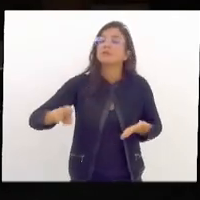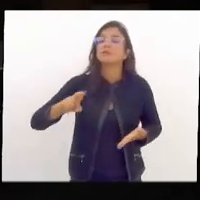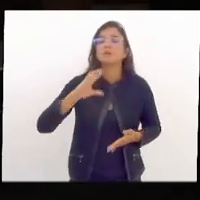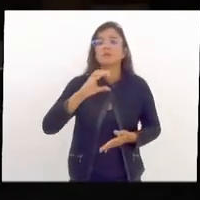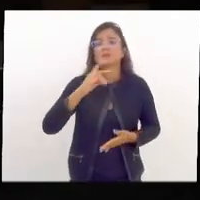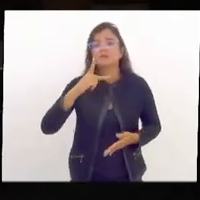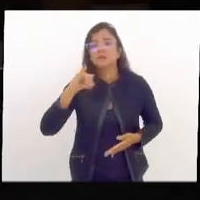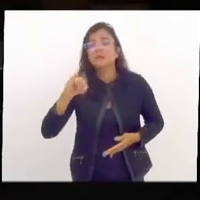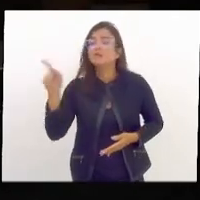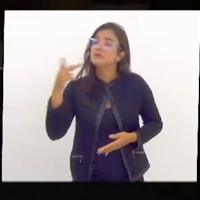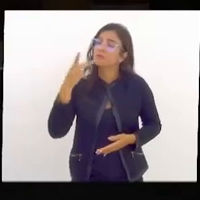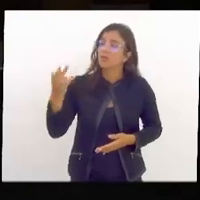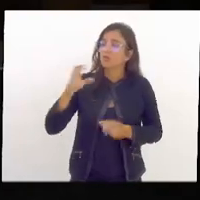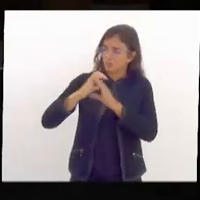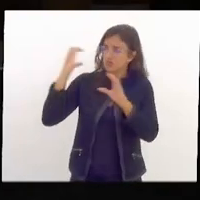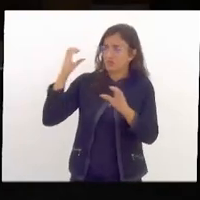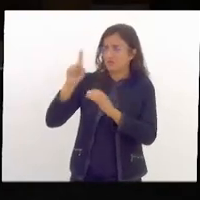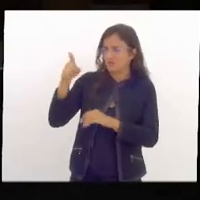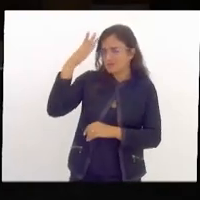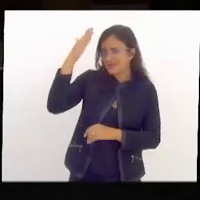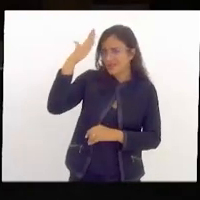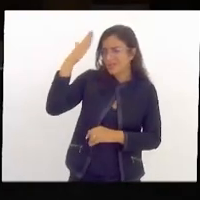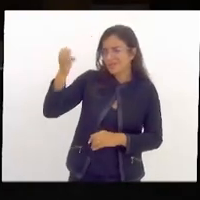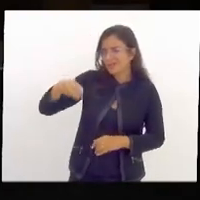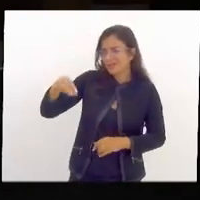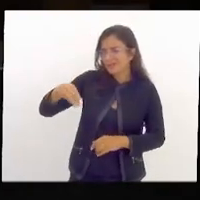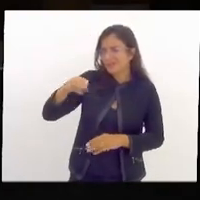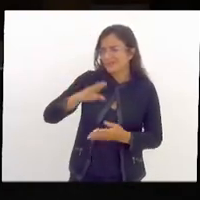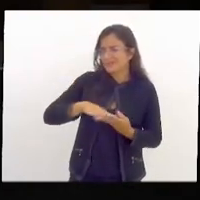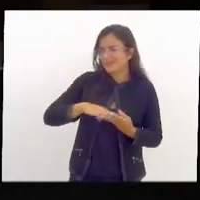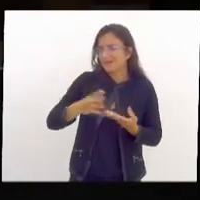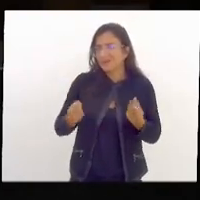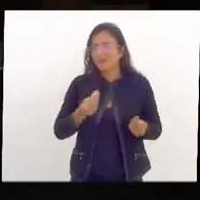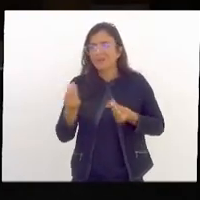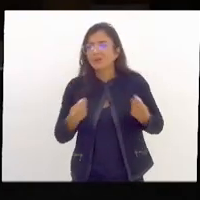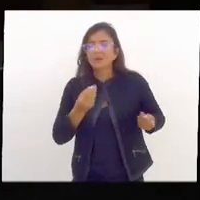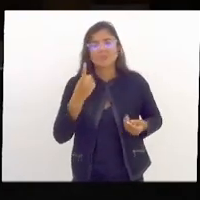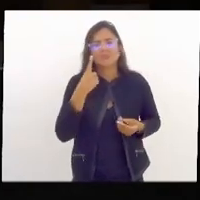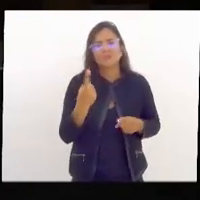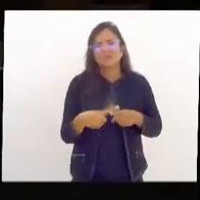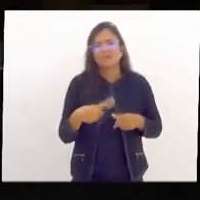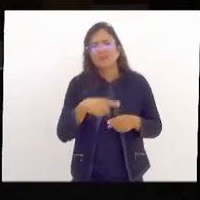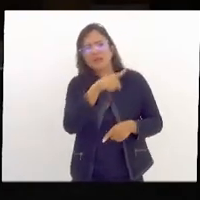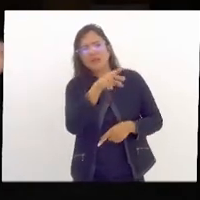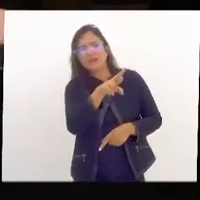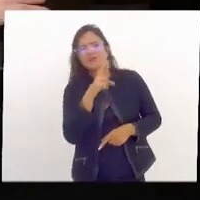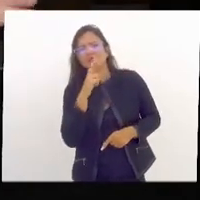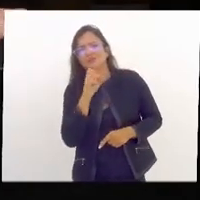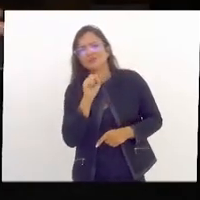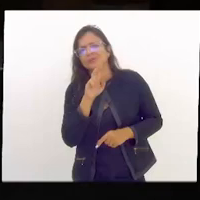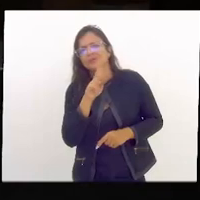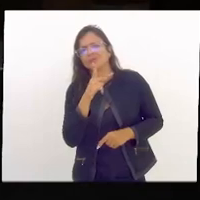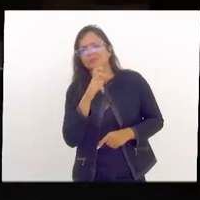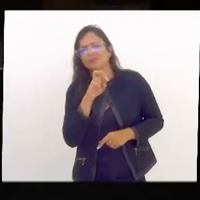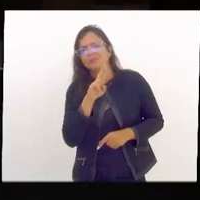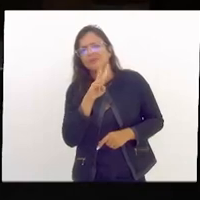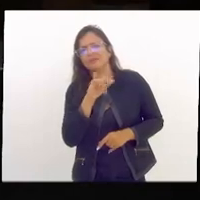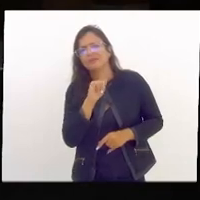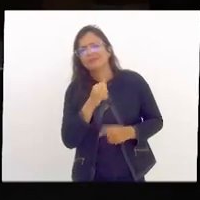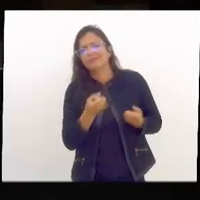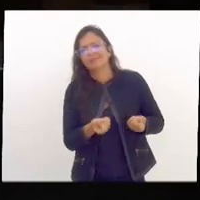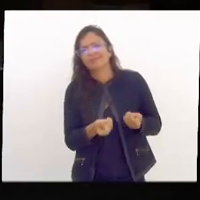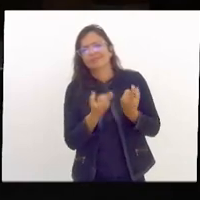de matemática, engenheiro, você sabe que essa matemática não fecha. Quando eu recebi a resposta da Supervia, essa matemática não fecha.